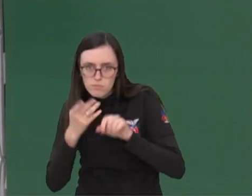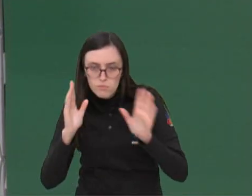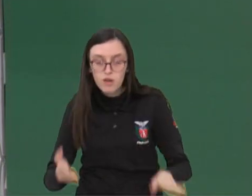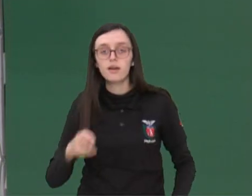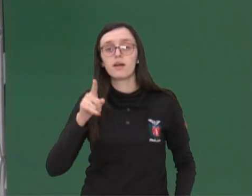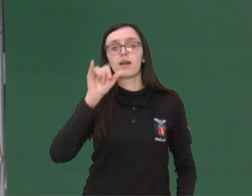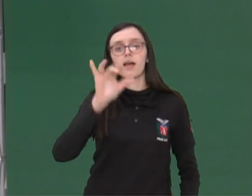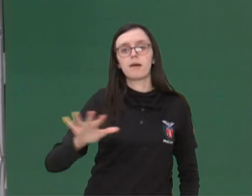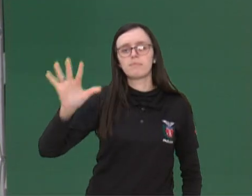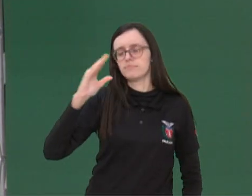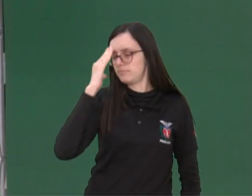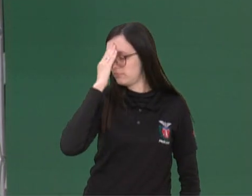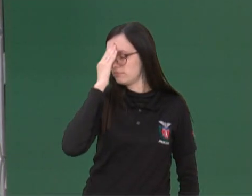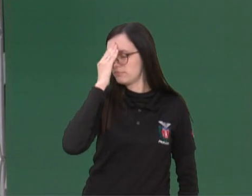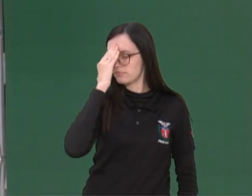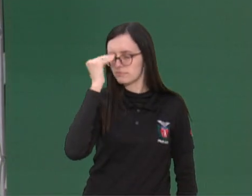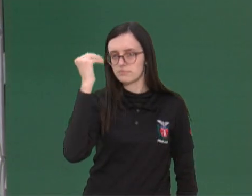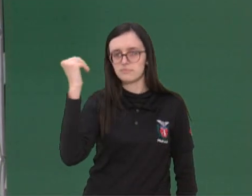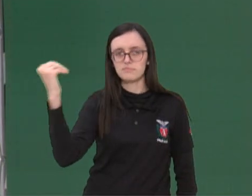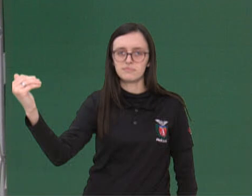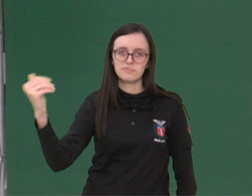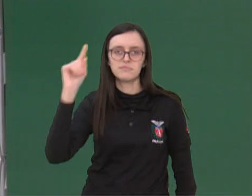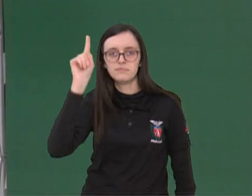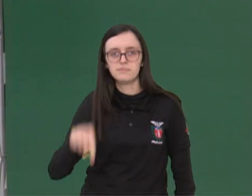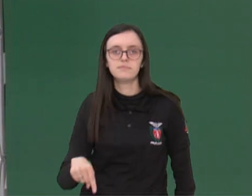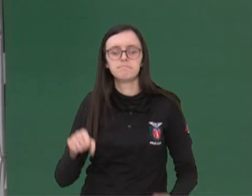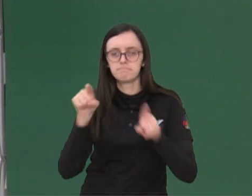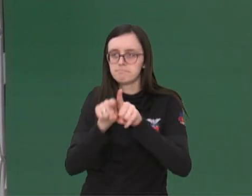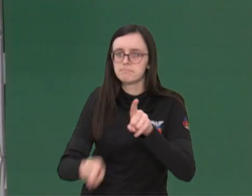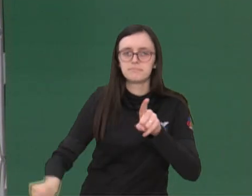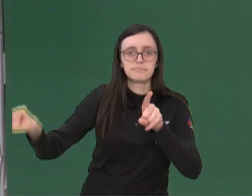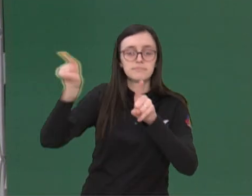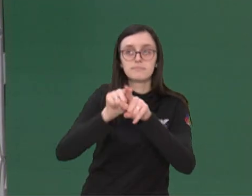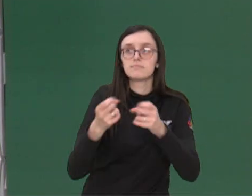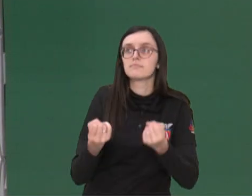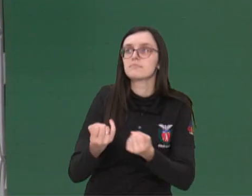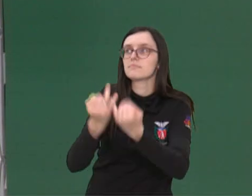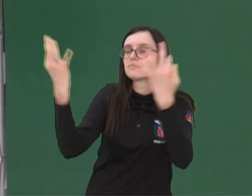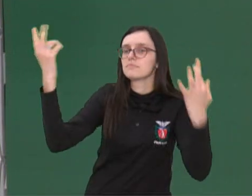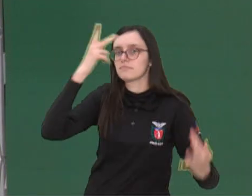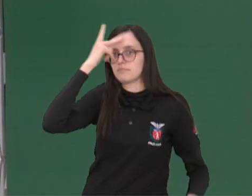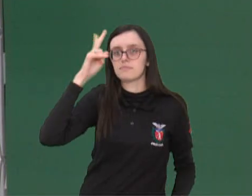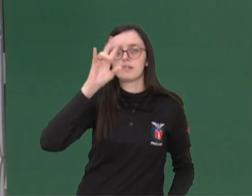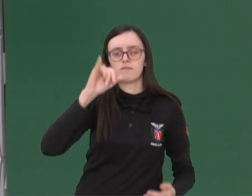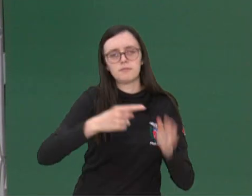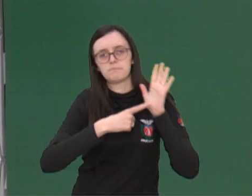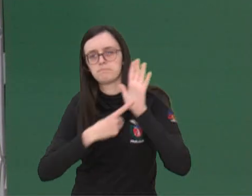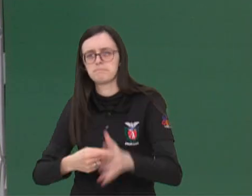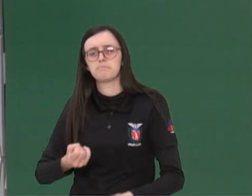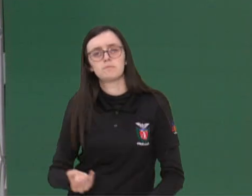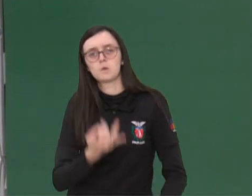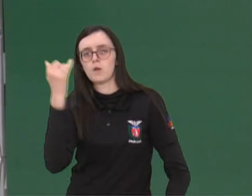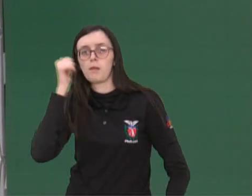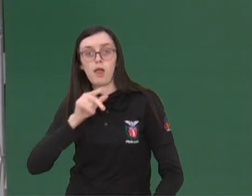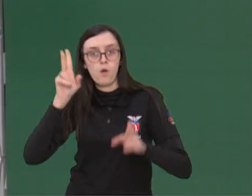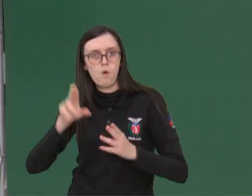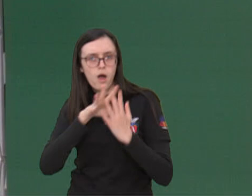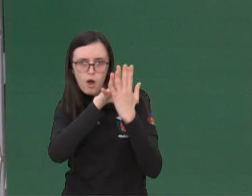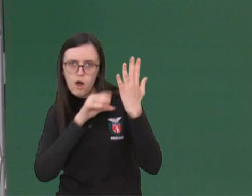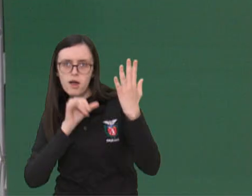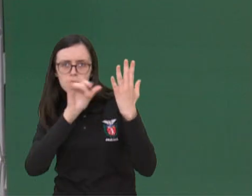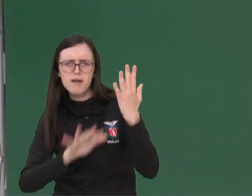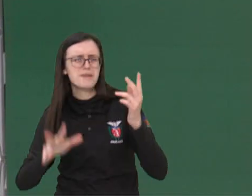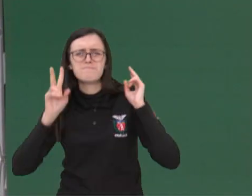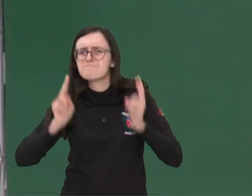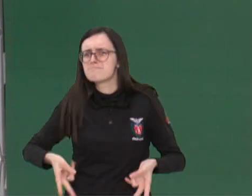É uma imagem super famosa, super repetida. Várias pessoas vão repetir essa pose. Muitas mulheres fazem essa pose